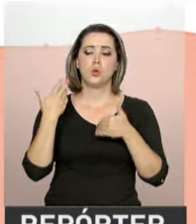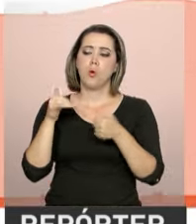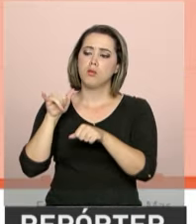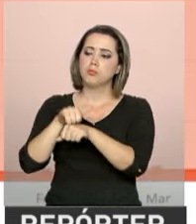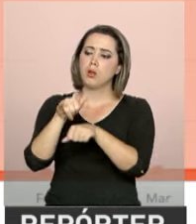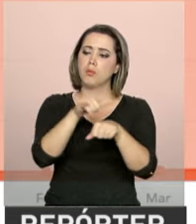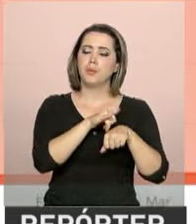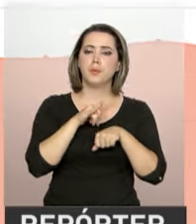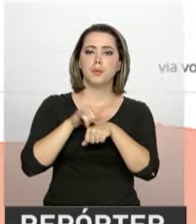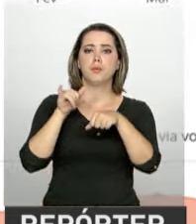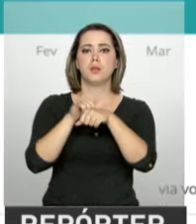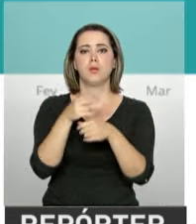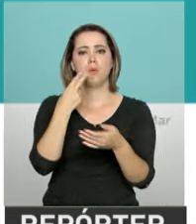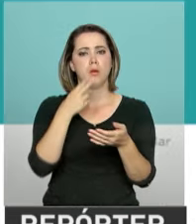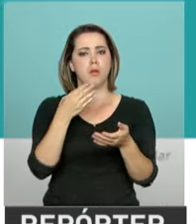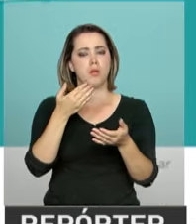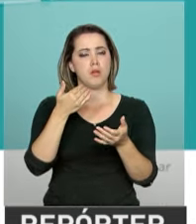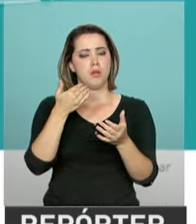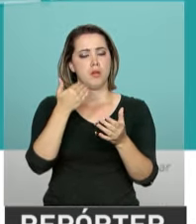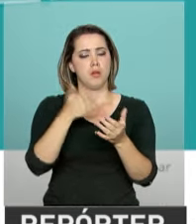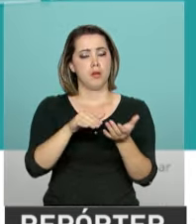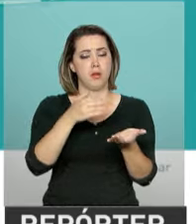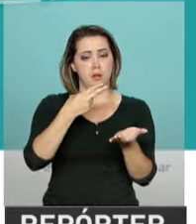mala postal e cargas.